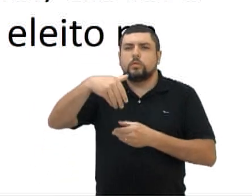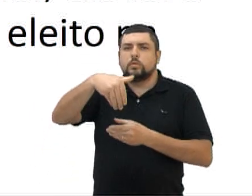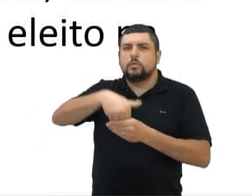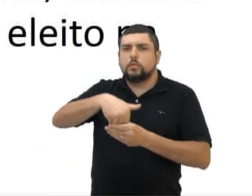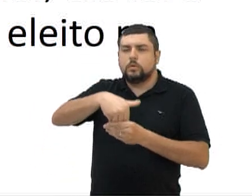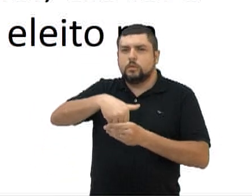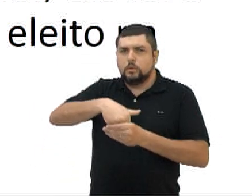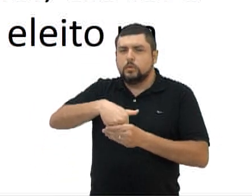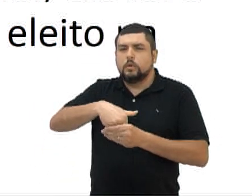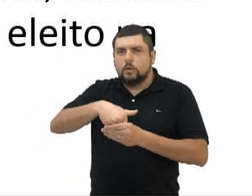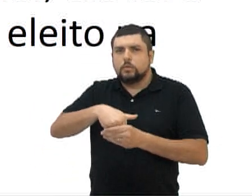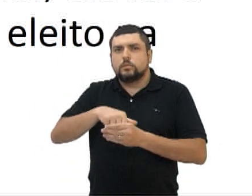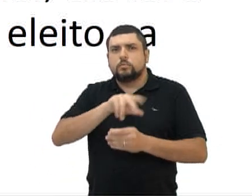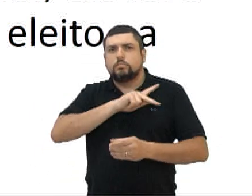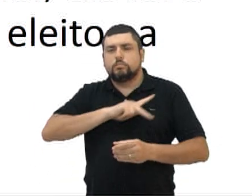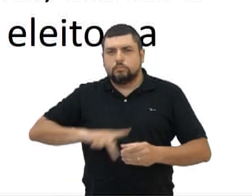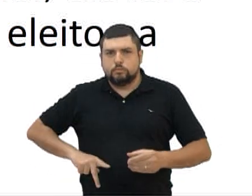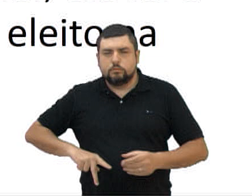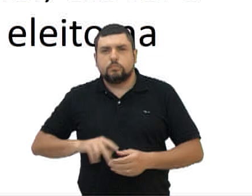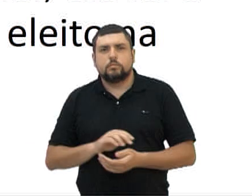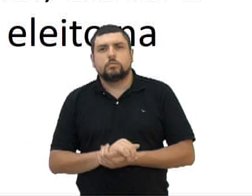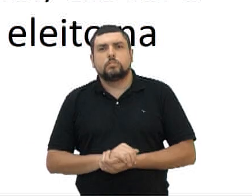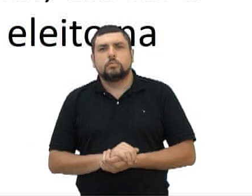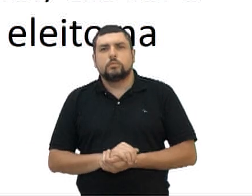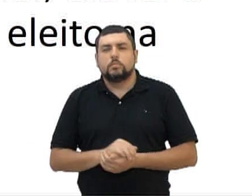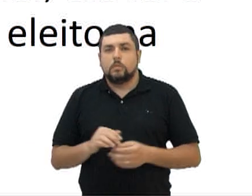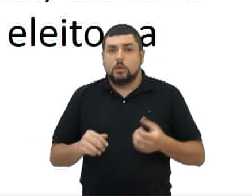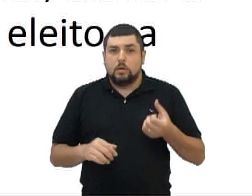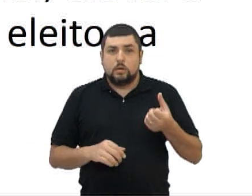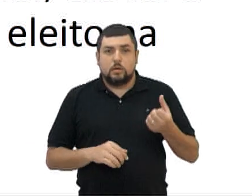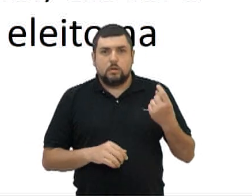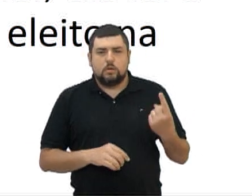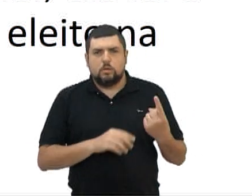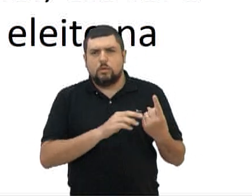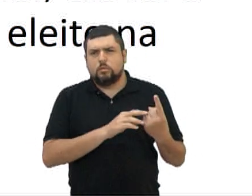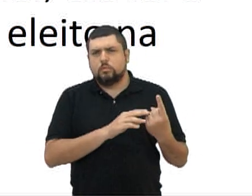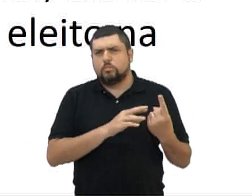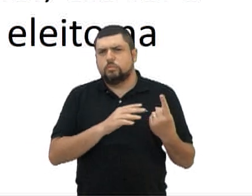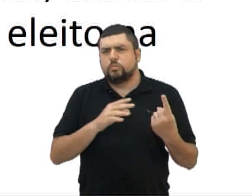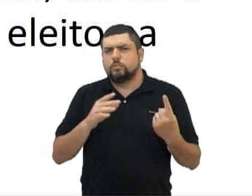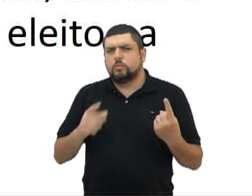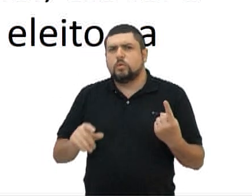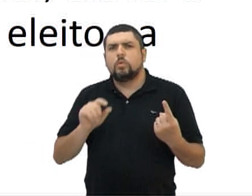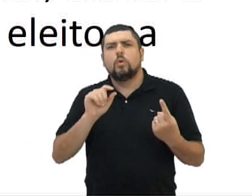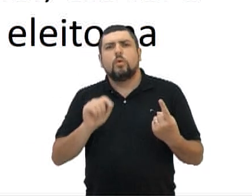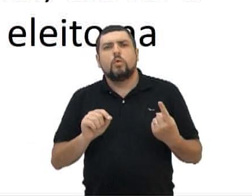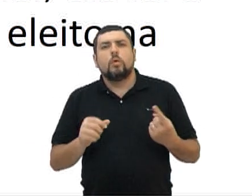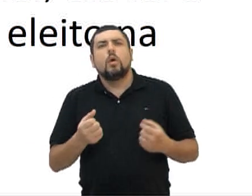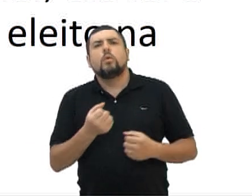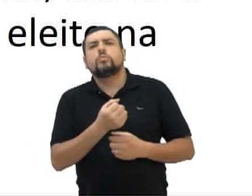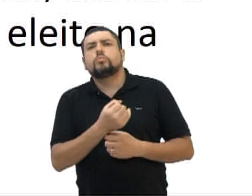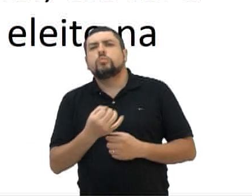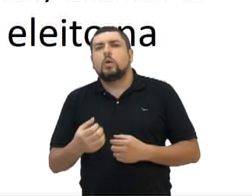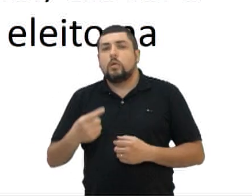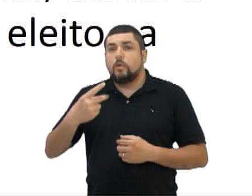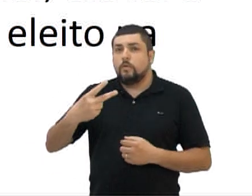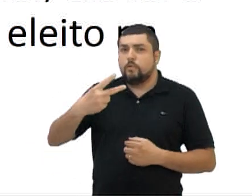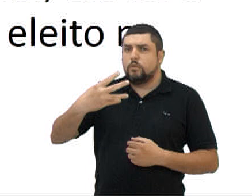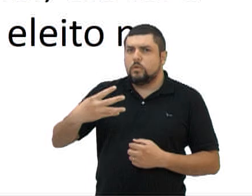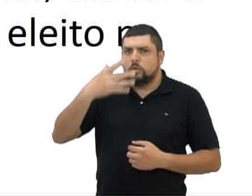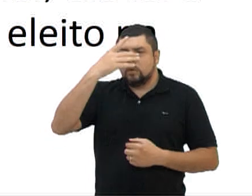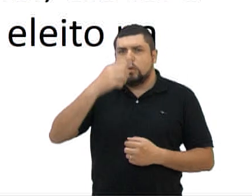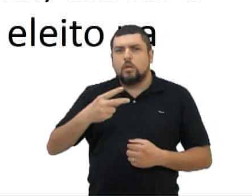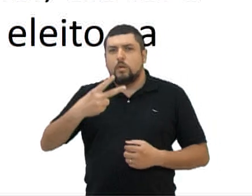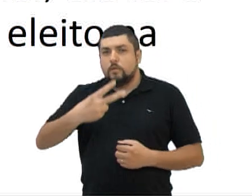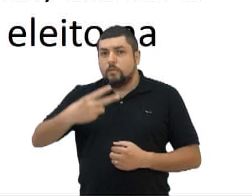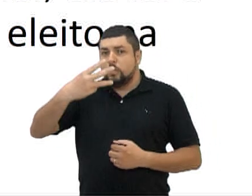tem lá as primeiras eleições diretas desde 61, com um número de 23 candidatos à presidência. É um número bastante